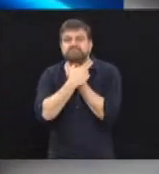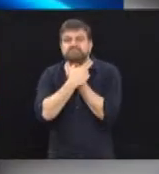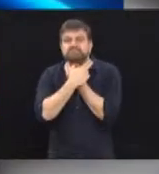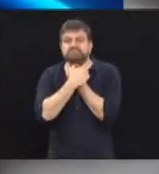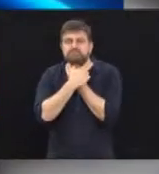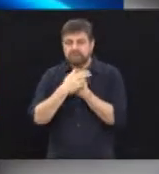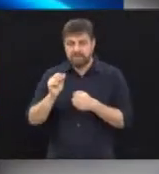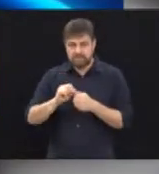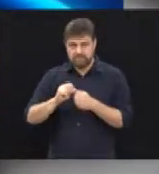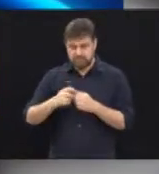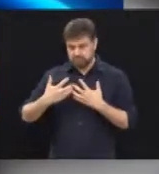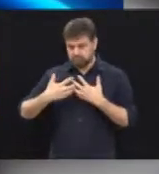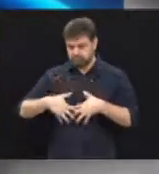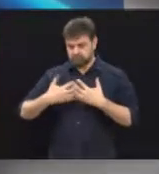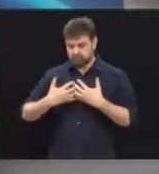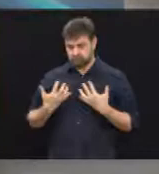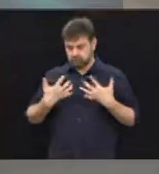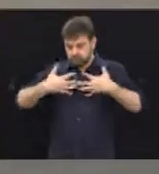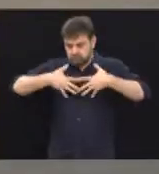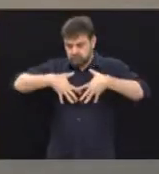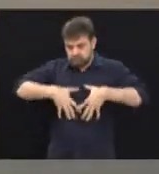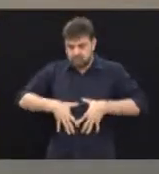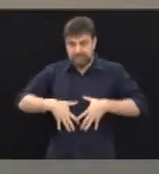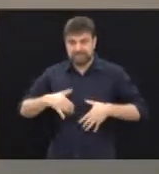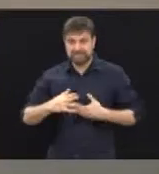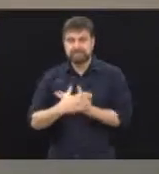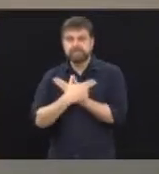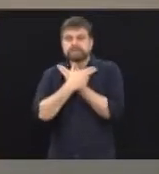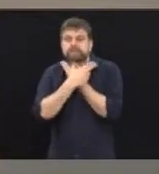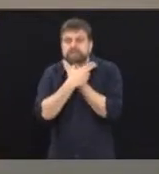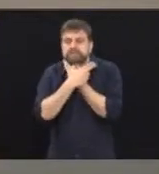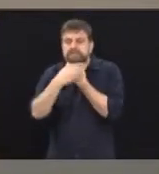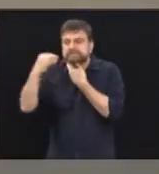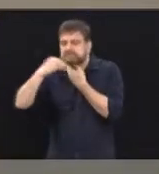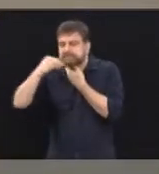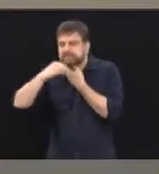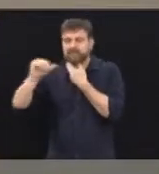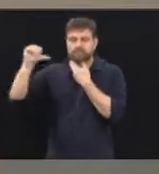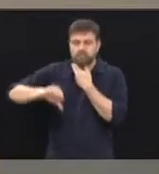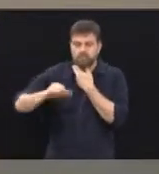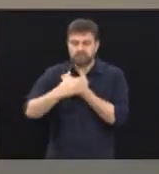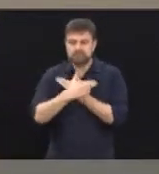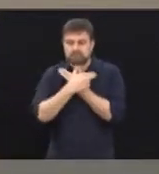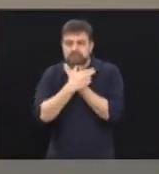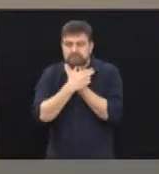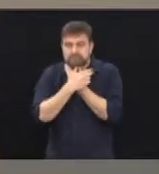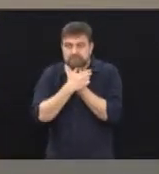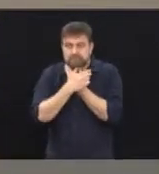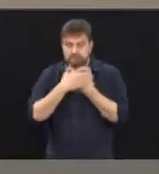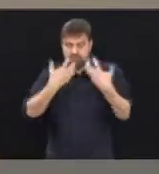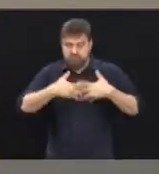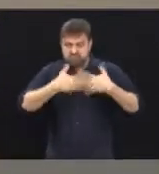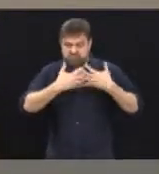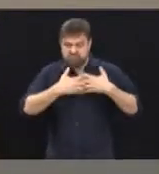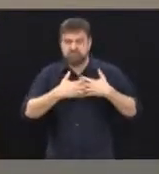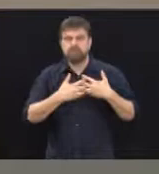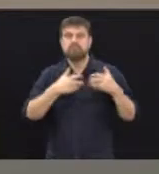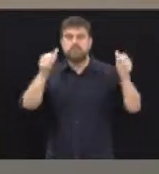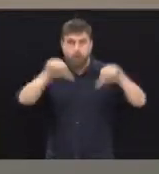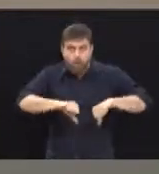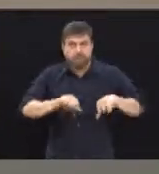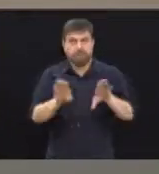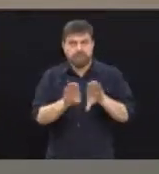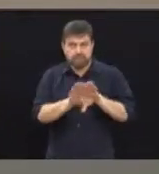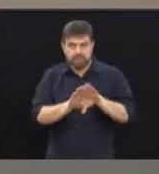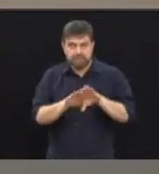nosso metabolismo. Se ela está funcionando pouco, faz mal. Se está funcionando muito, faz também muito mal. Então, tudo tem que